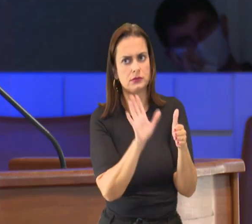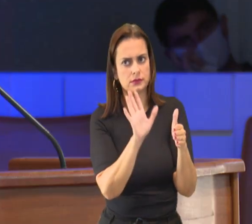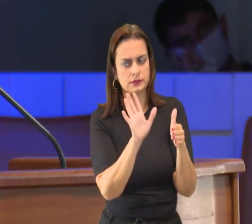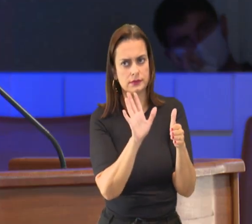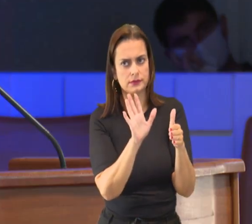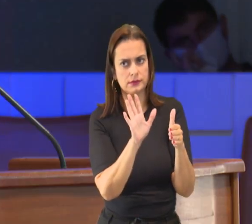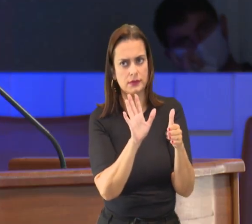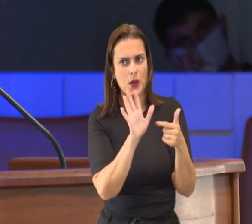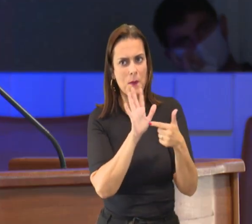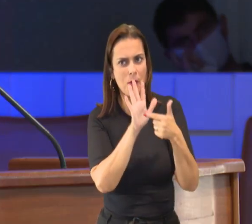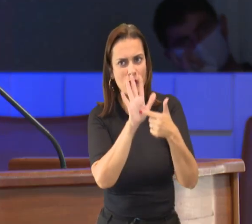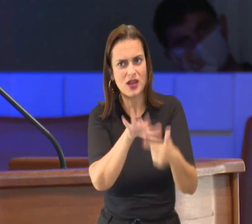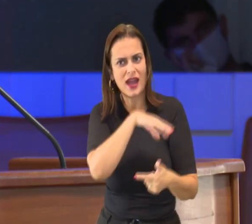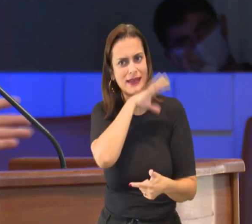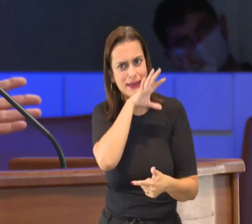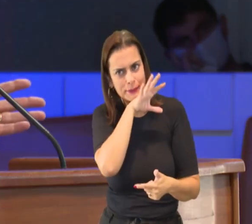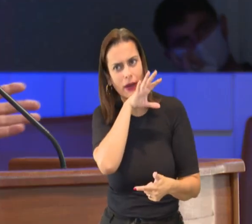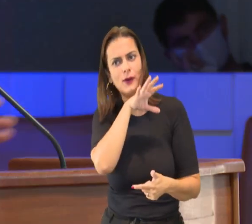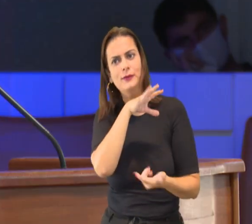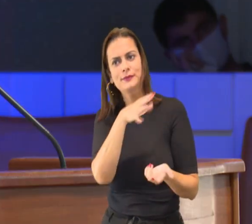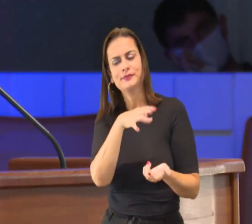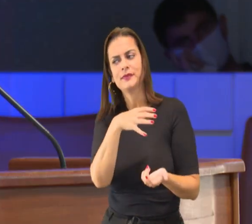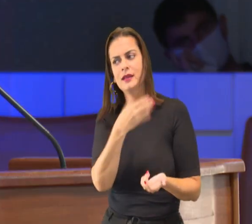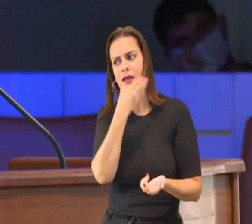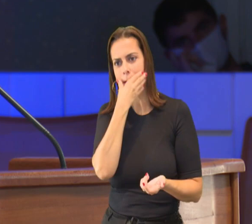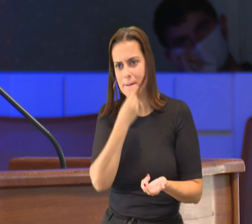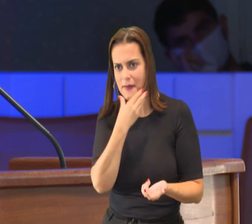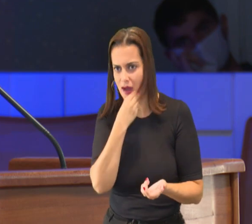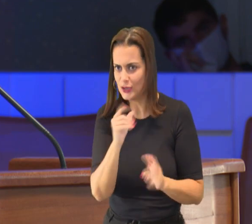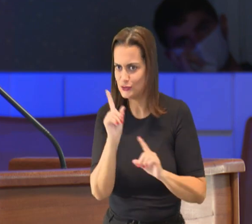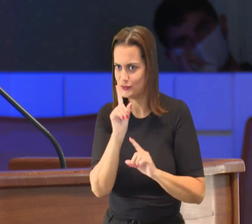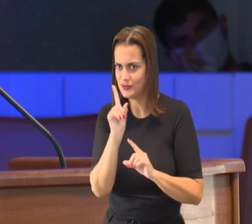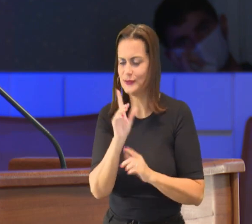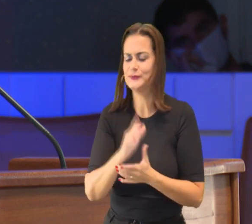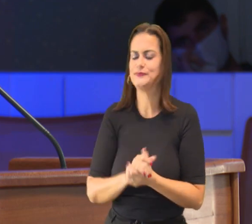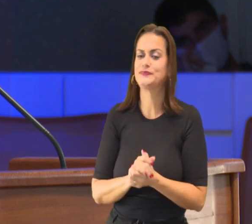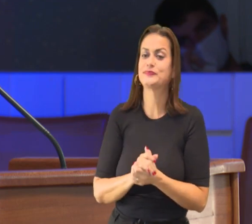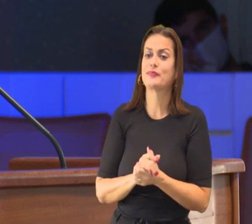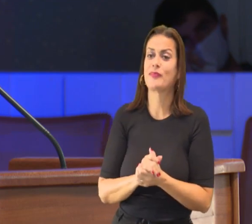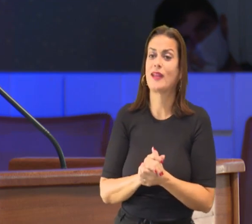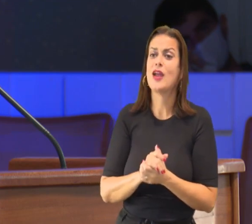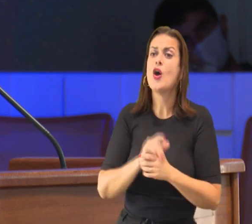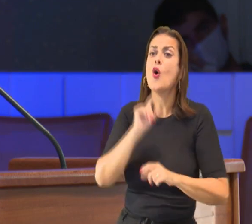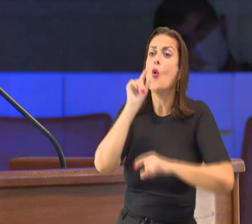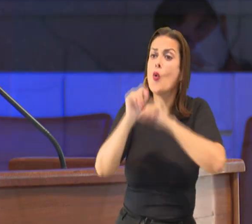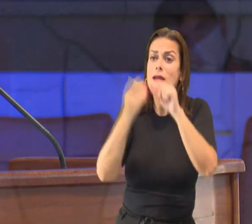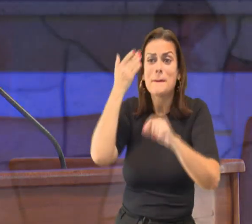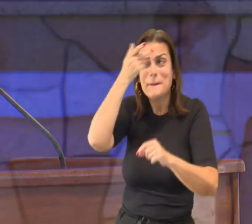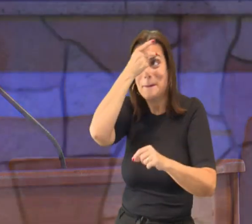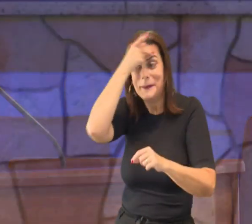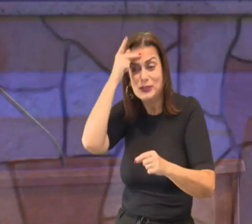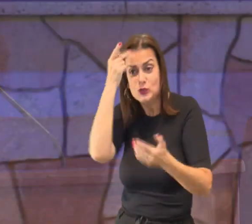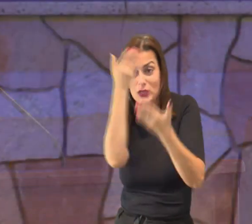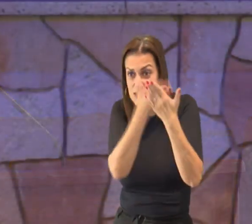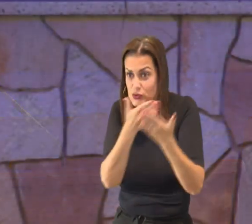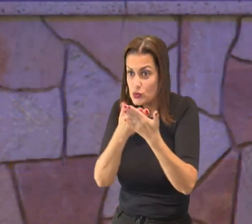animal macho. Olha que interessante o que os comentaristas dizem a respeito dessa exigência.